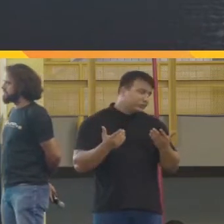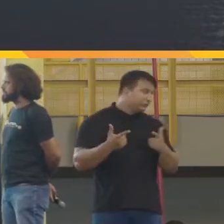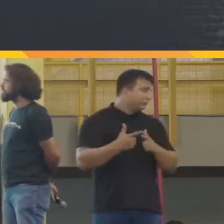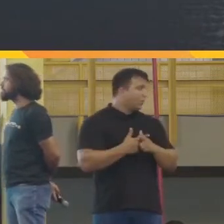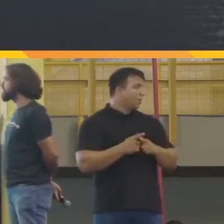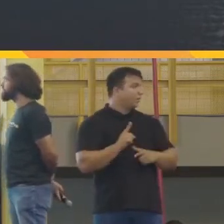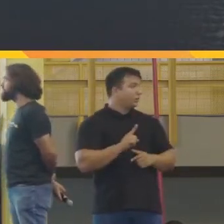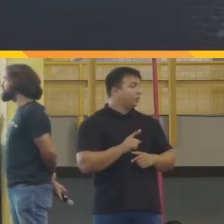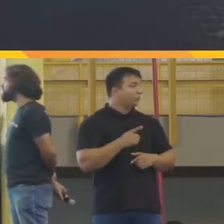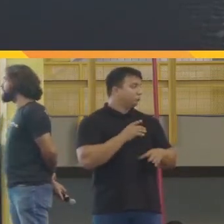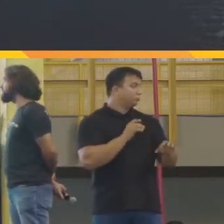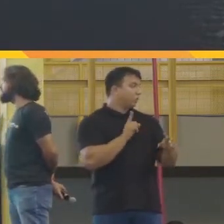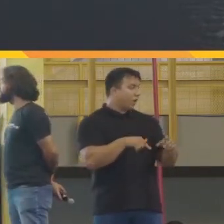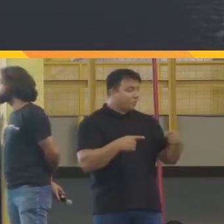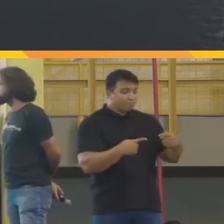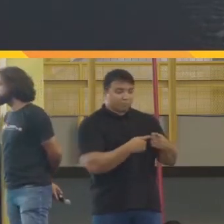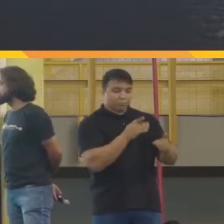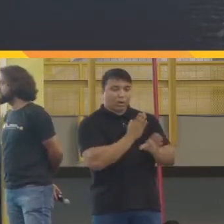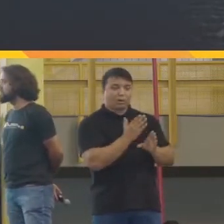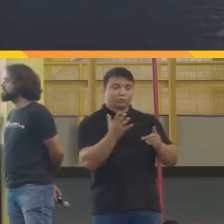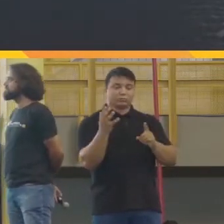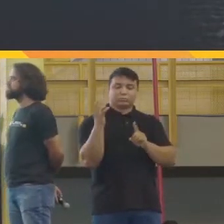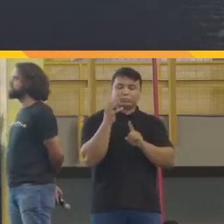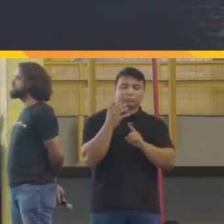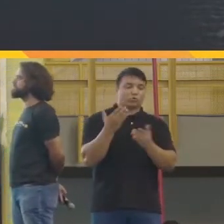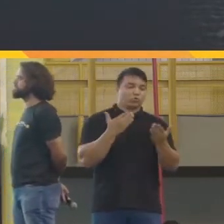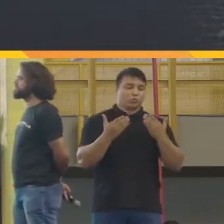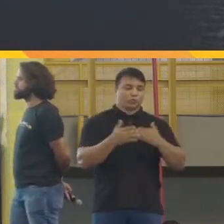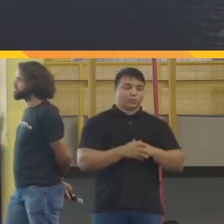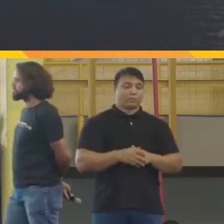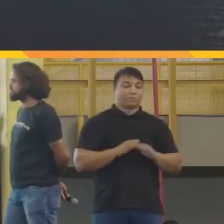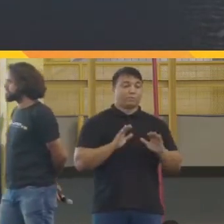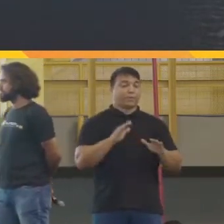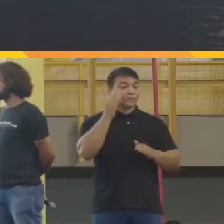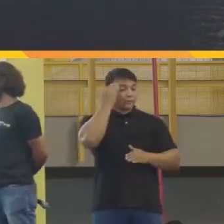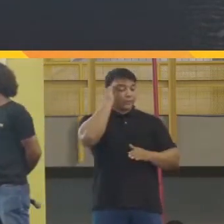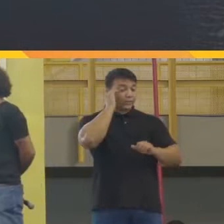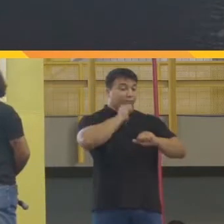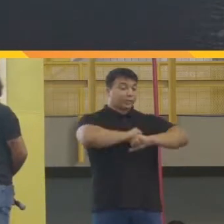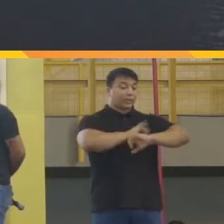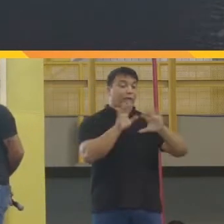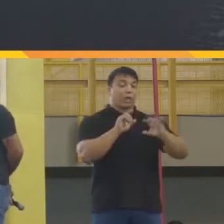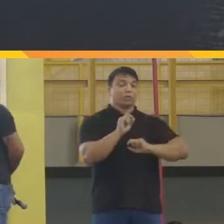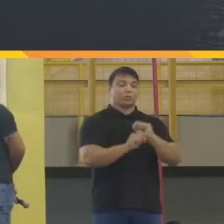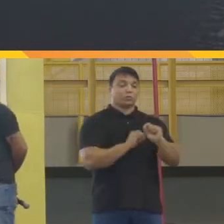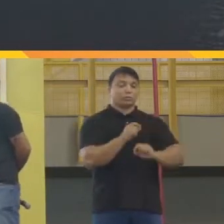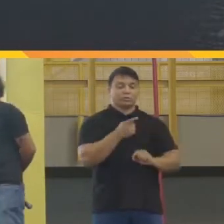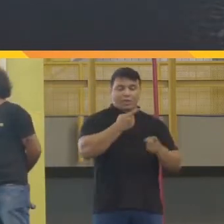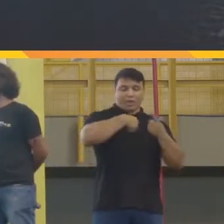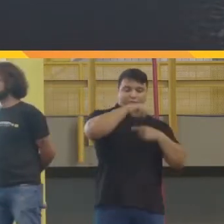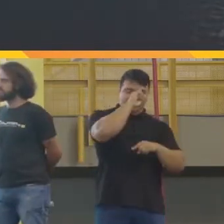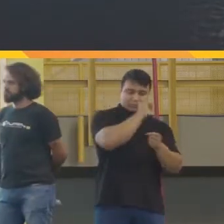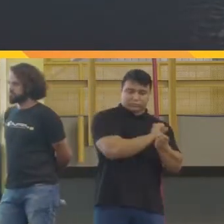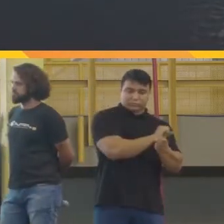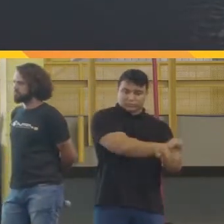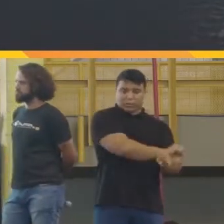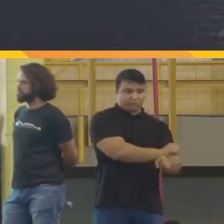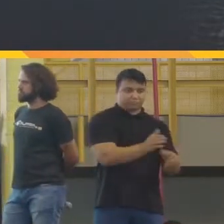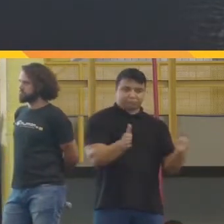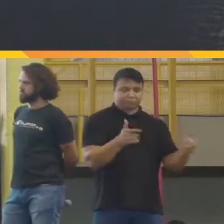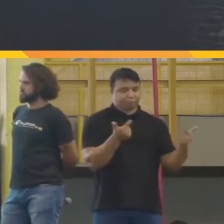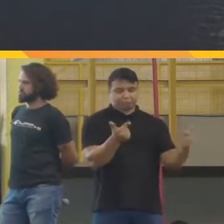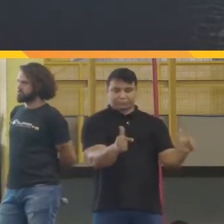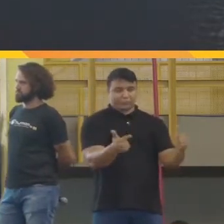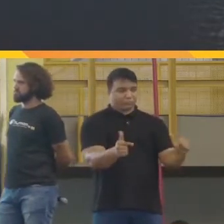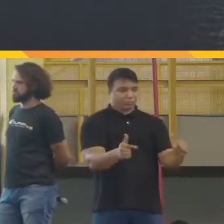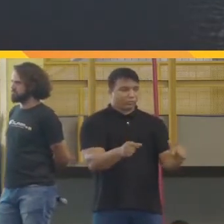problema. Ele está aí para isso, para lhe causar dúvida. Agora, você tem que entender que não houve revoltas de escravos nesse período, ou